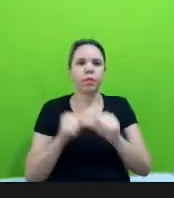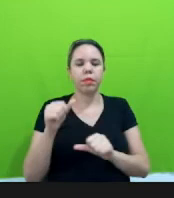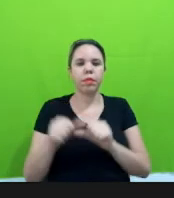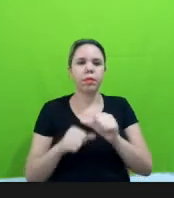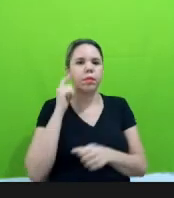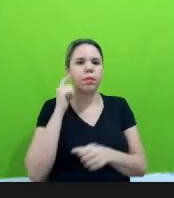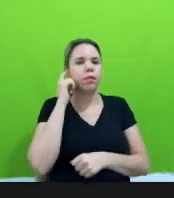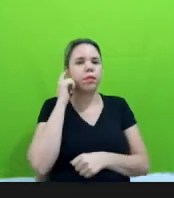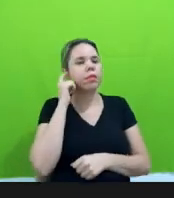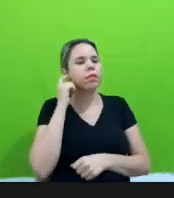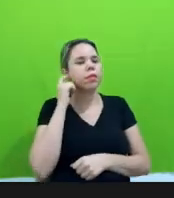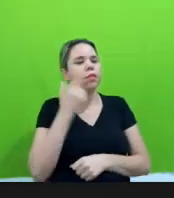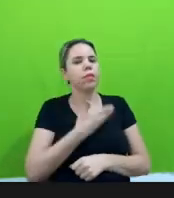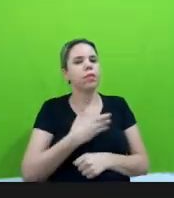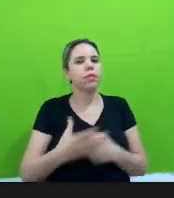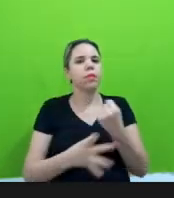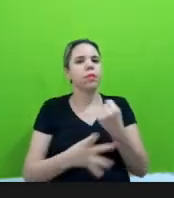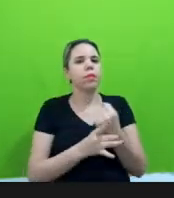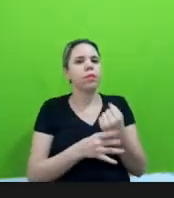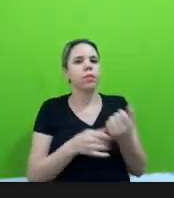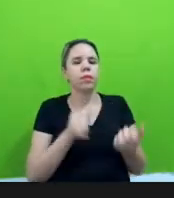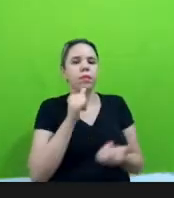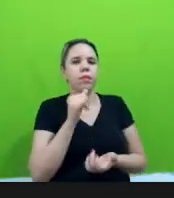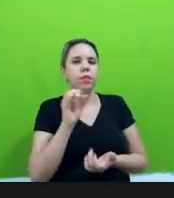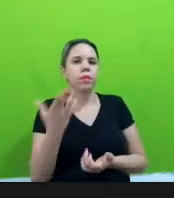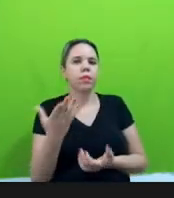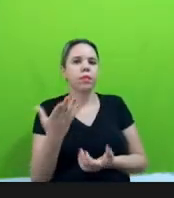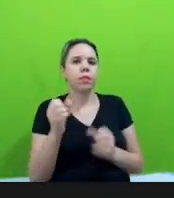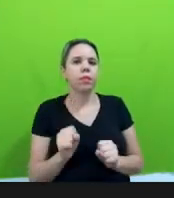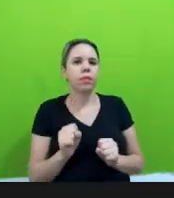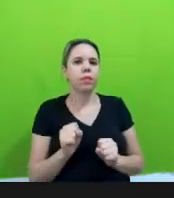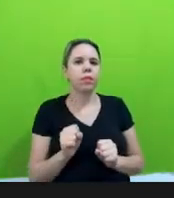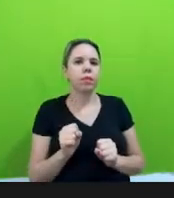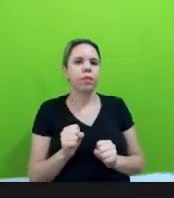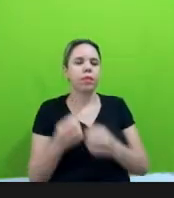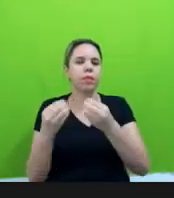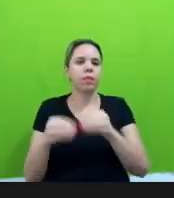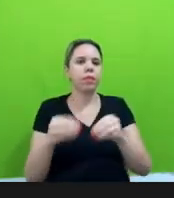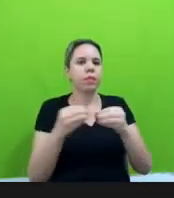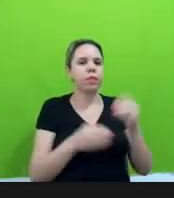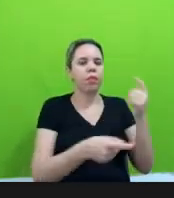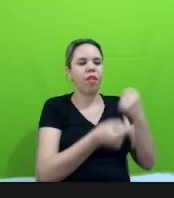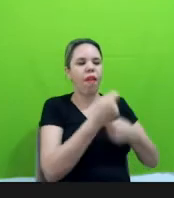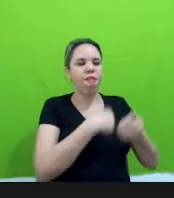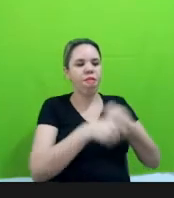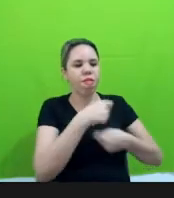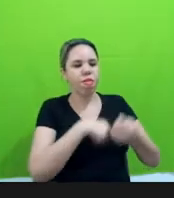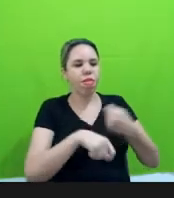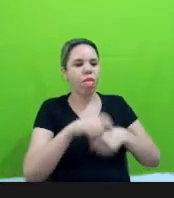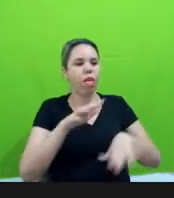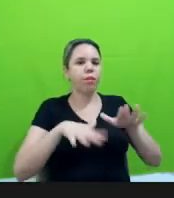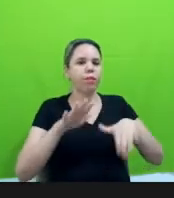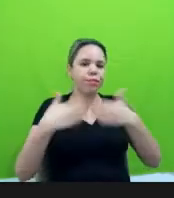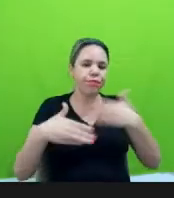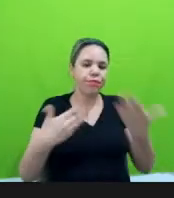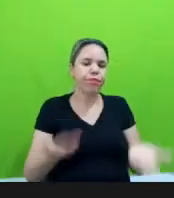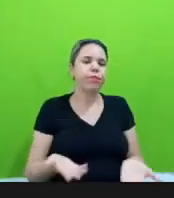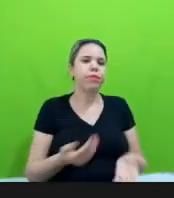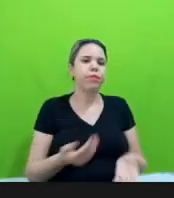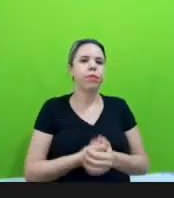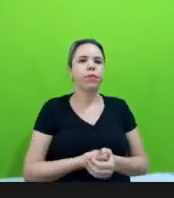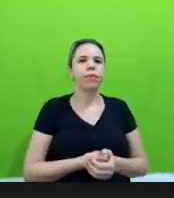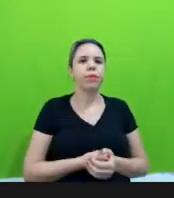por exemplo, né, ou então ela pode prejudicar alguma negociação atualmente em andamento, né. Mas